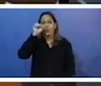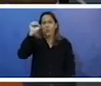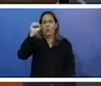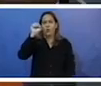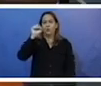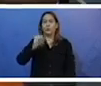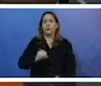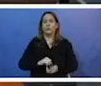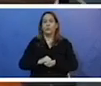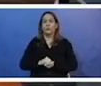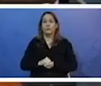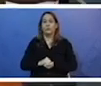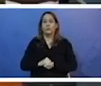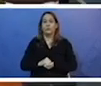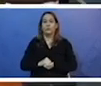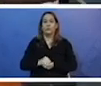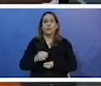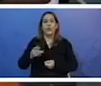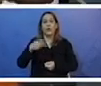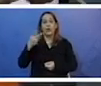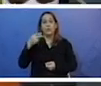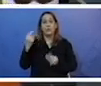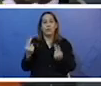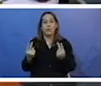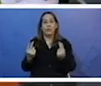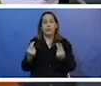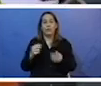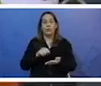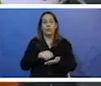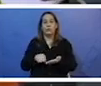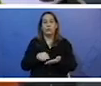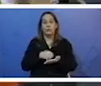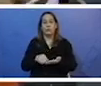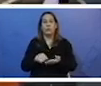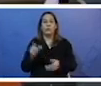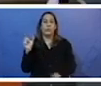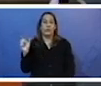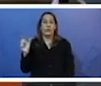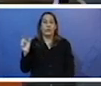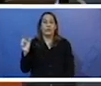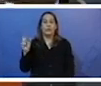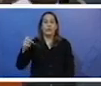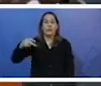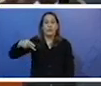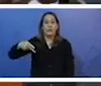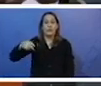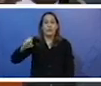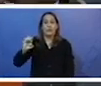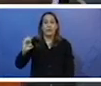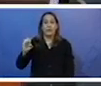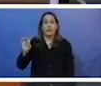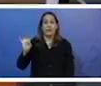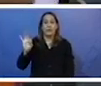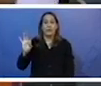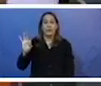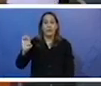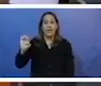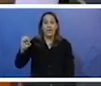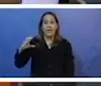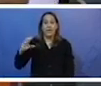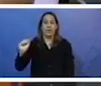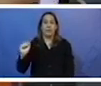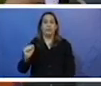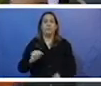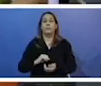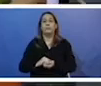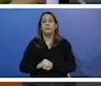continua, a gente fala igual escrevemos. É o caso da peteca. A gente não fala petica, certo?